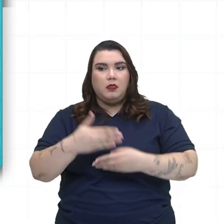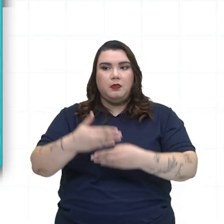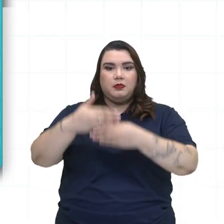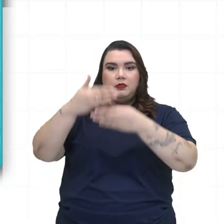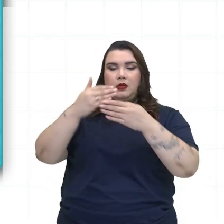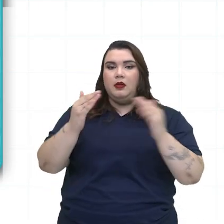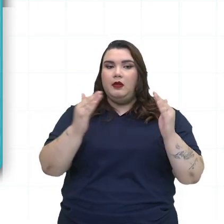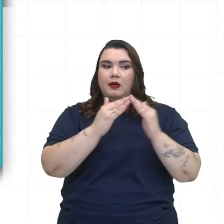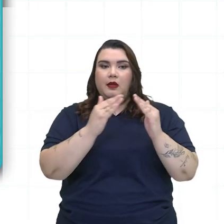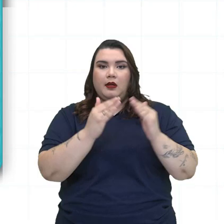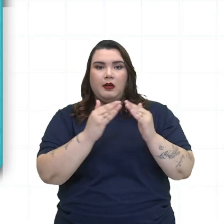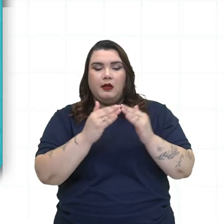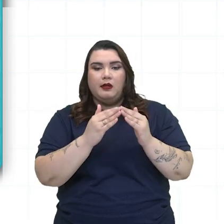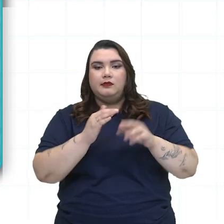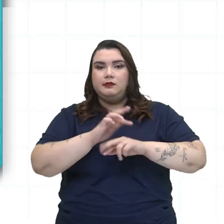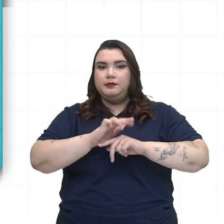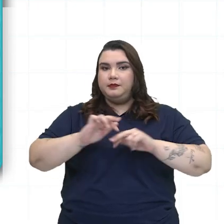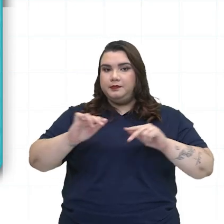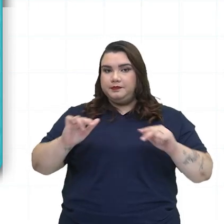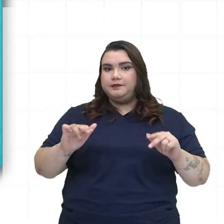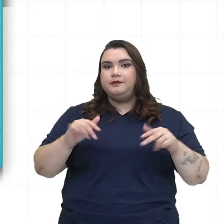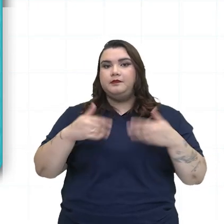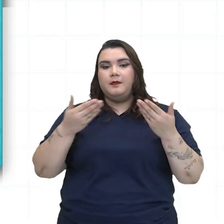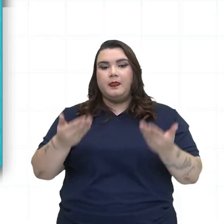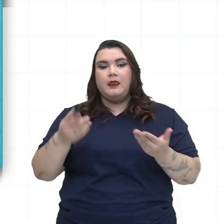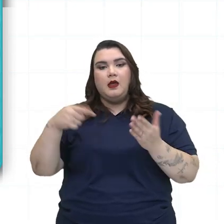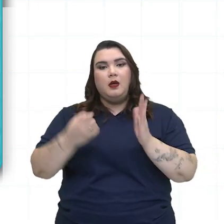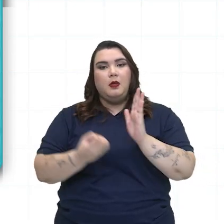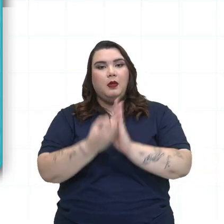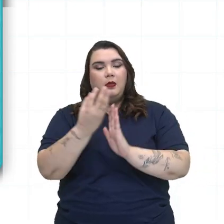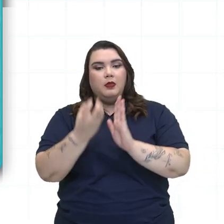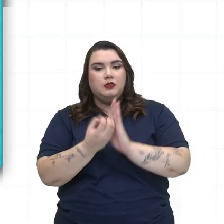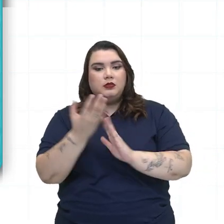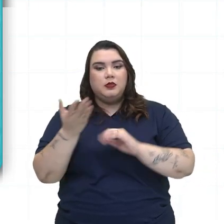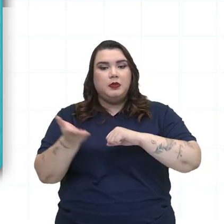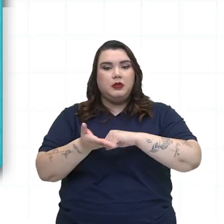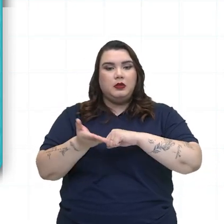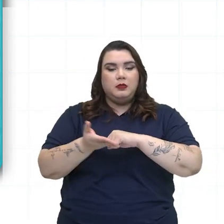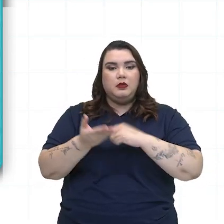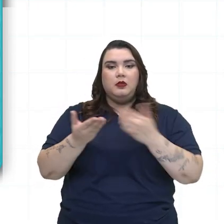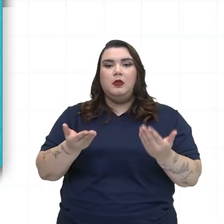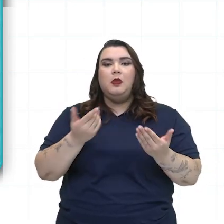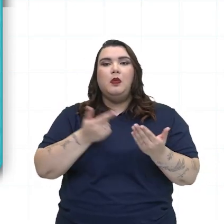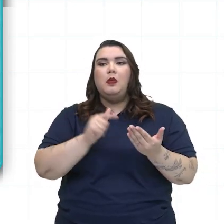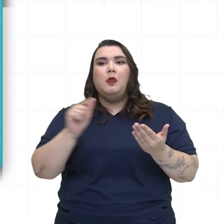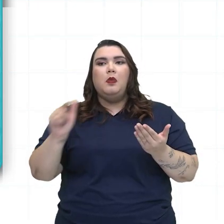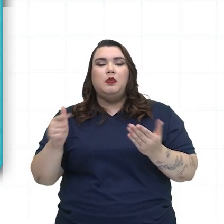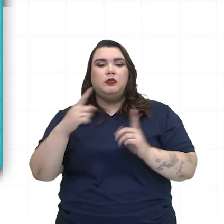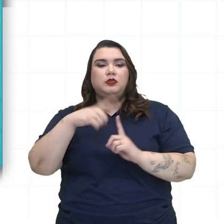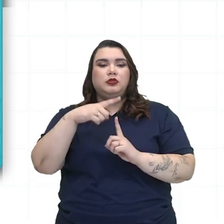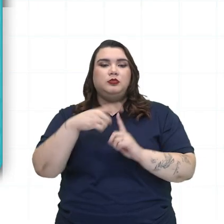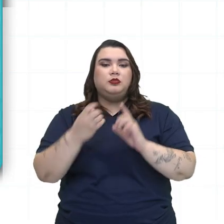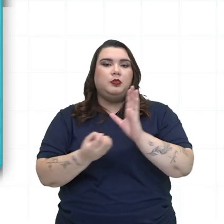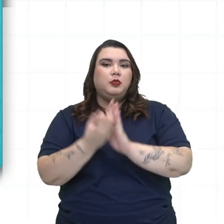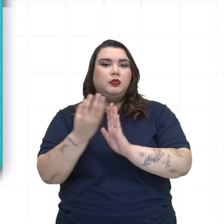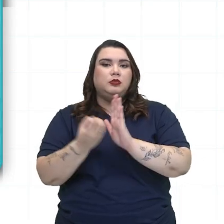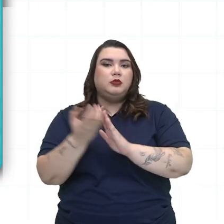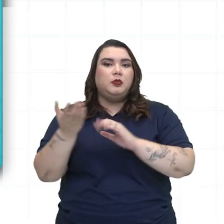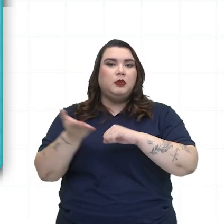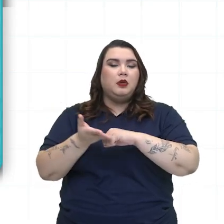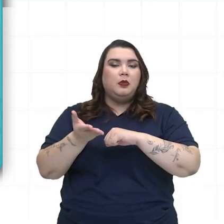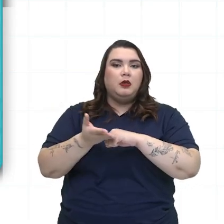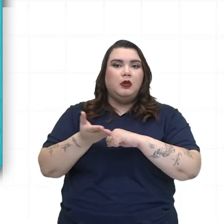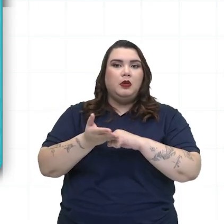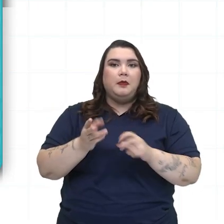paredes das casas, nos muros. Isso é uma produção contemporânea. O que a gente pode citar mais como produção contemporânea? O que a gente